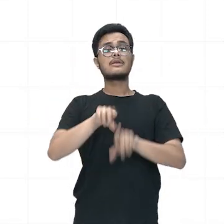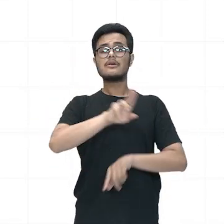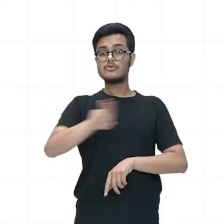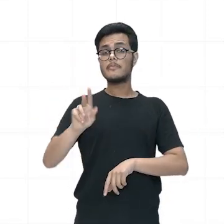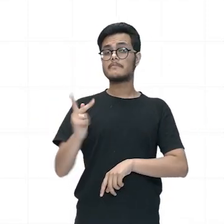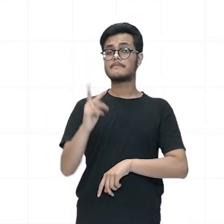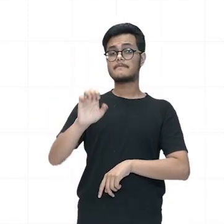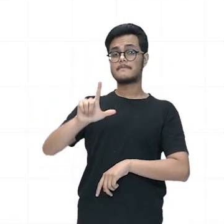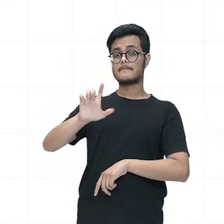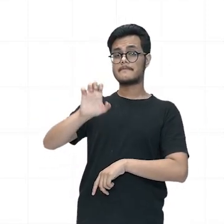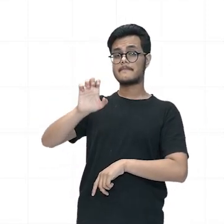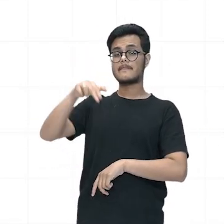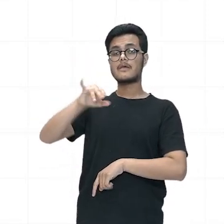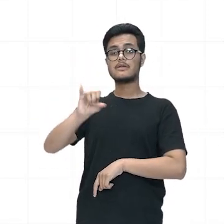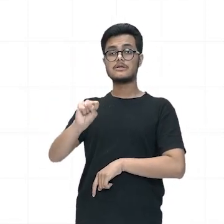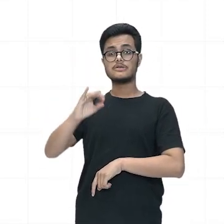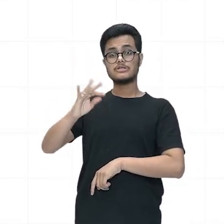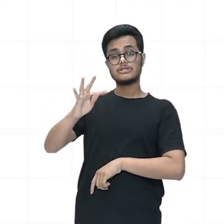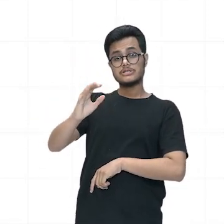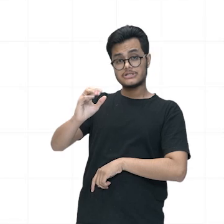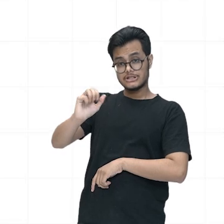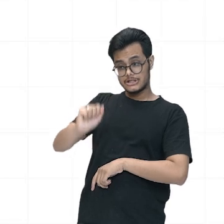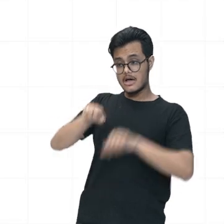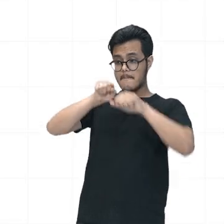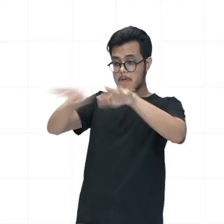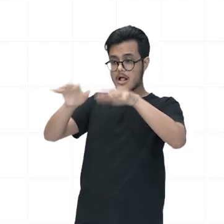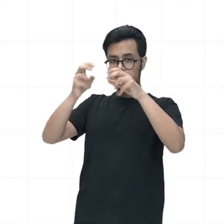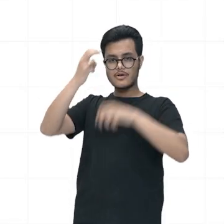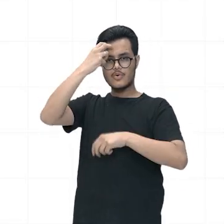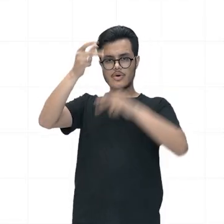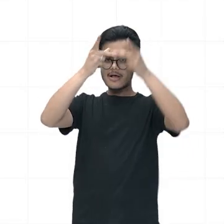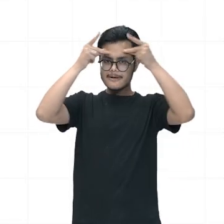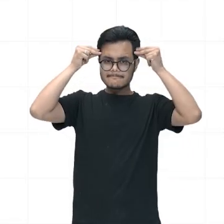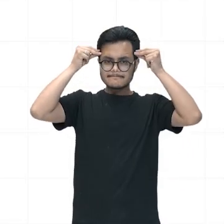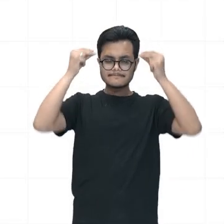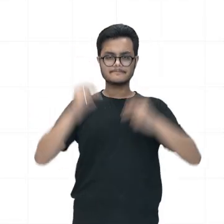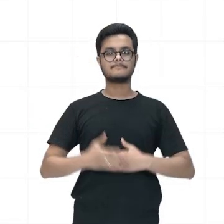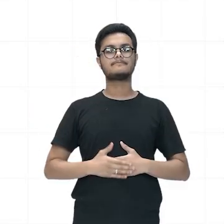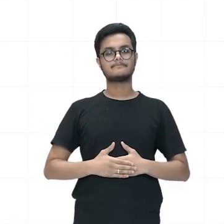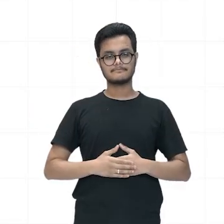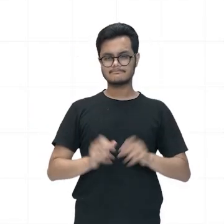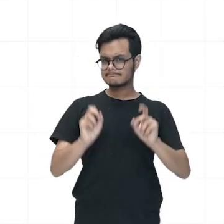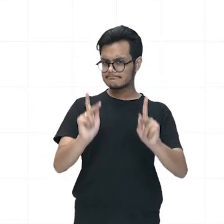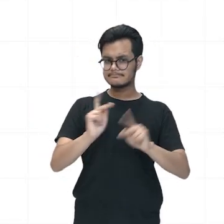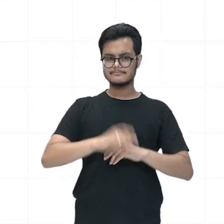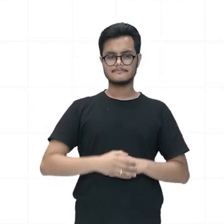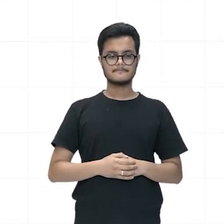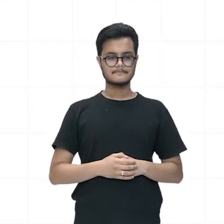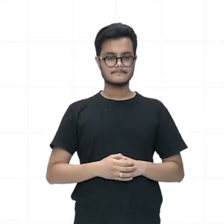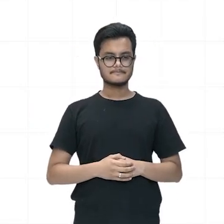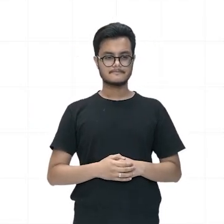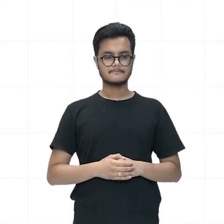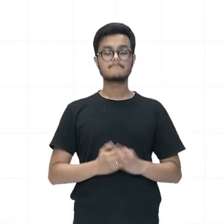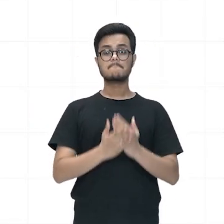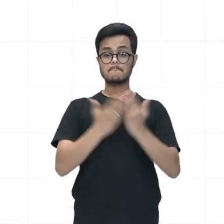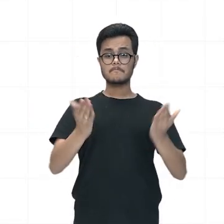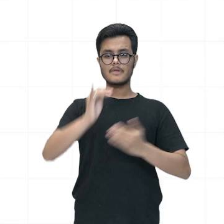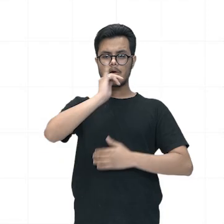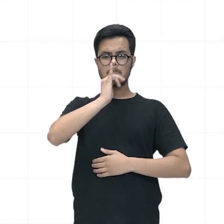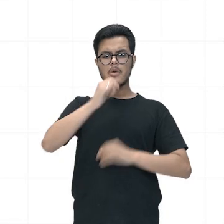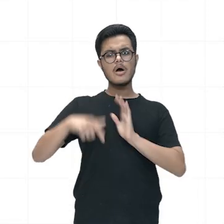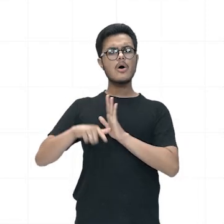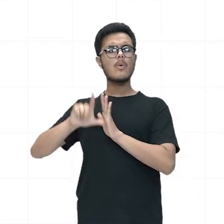nas regiões que conquistou. Tá? Então, por isso aí o helenismo. Esse processo que seus